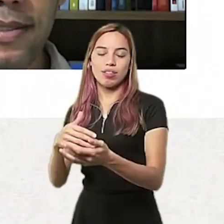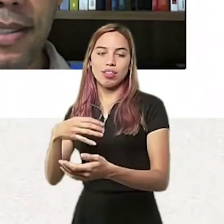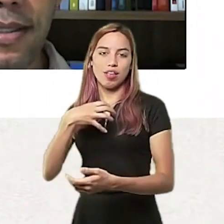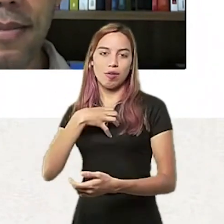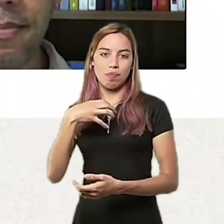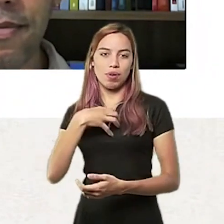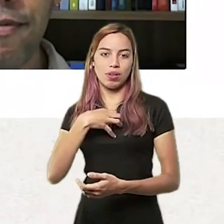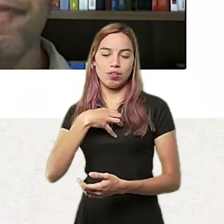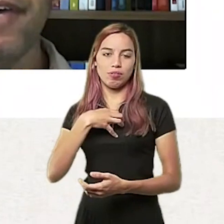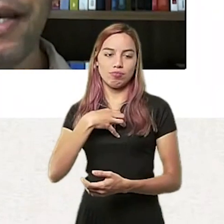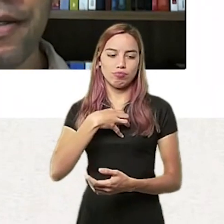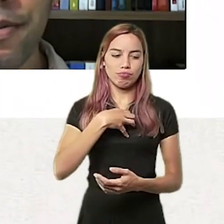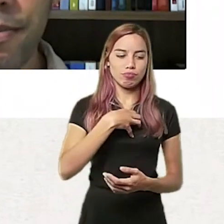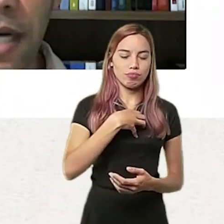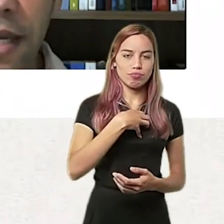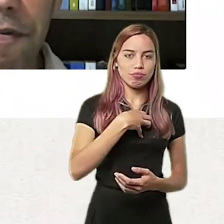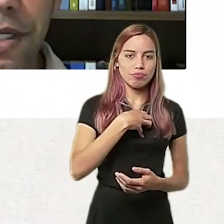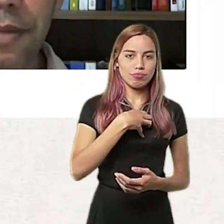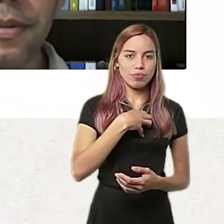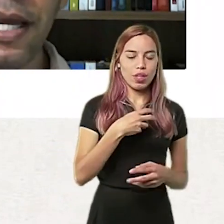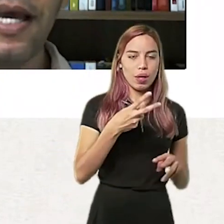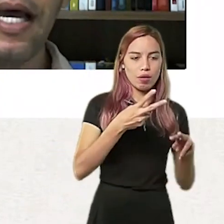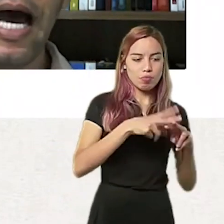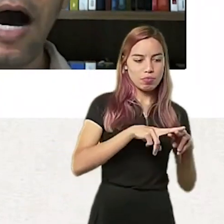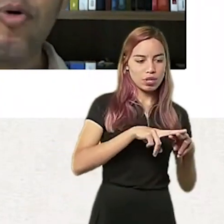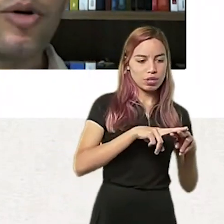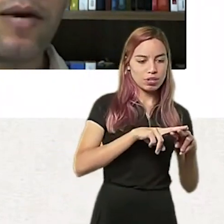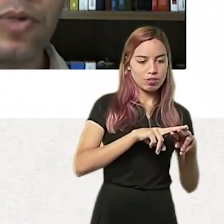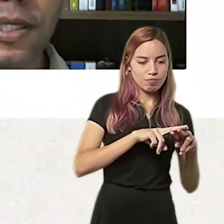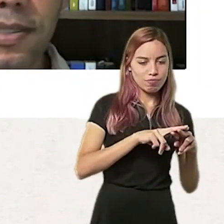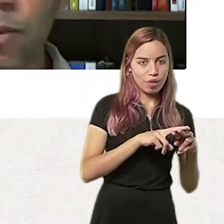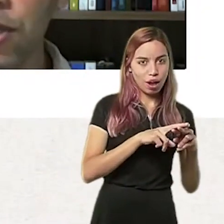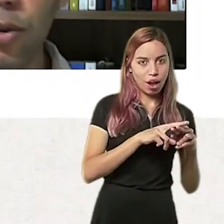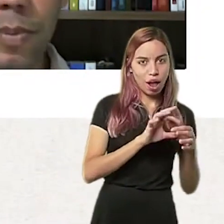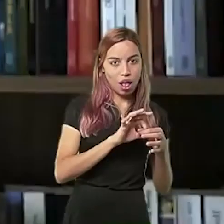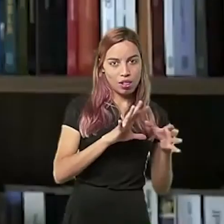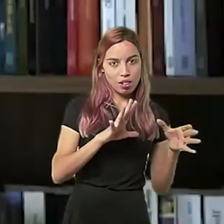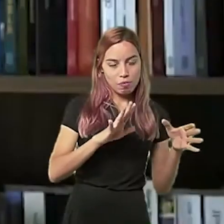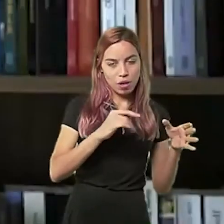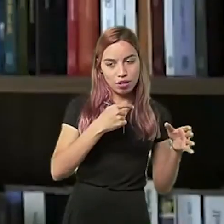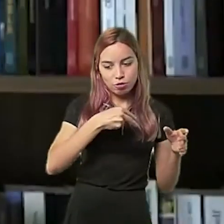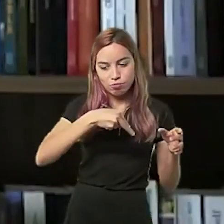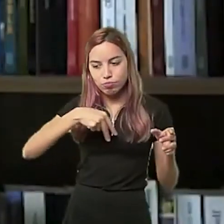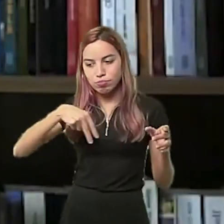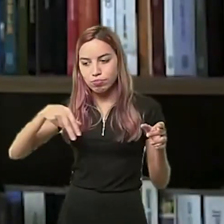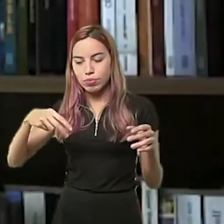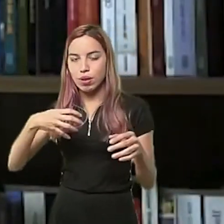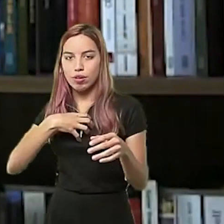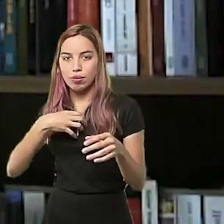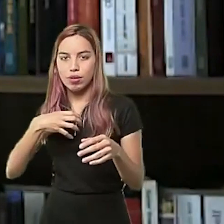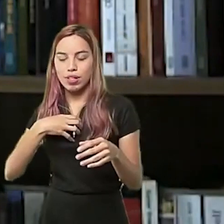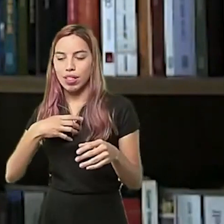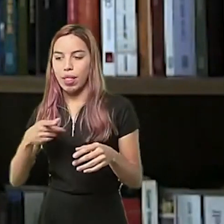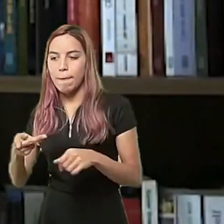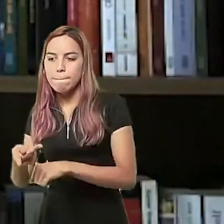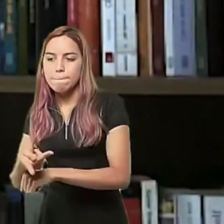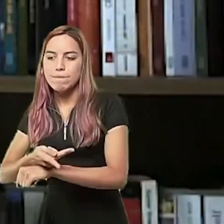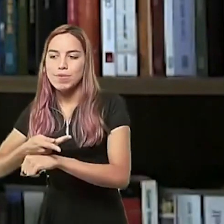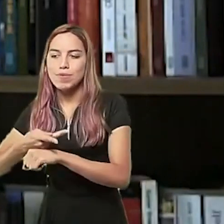ela pudesse viver livre, né? Algo que aconteceu em inúmeros lugares do Brasil,